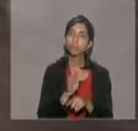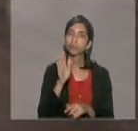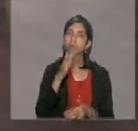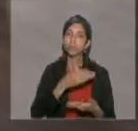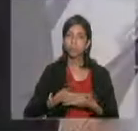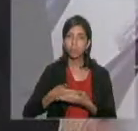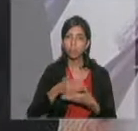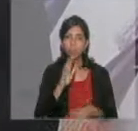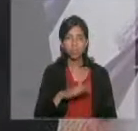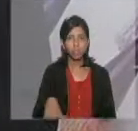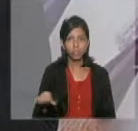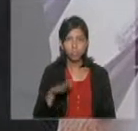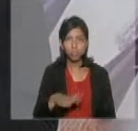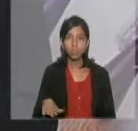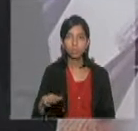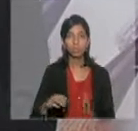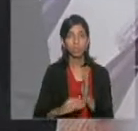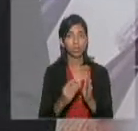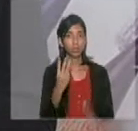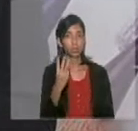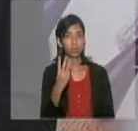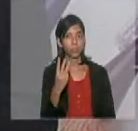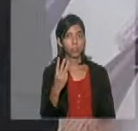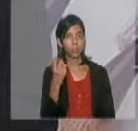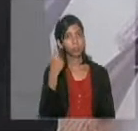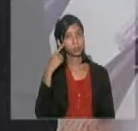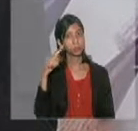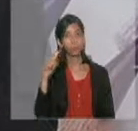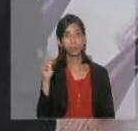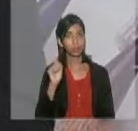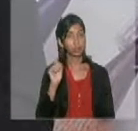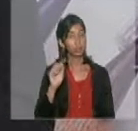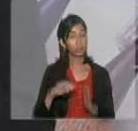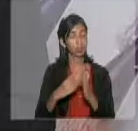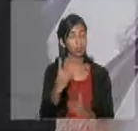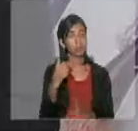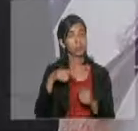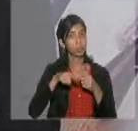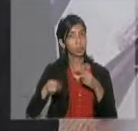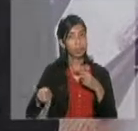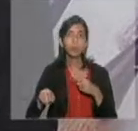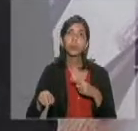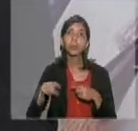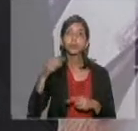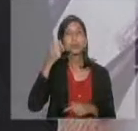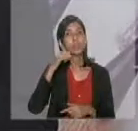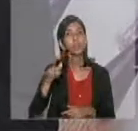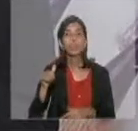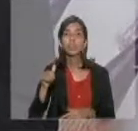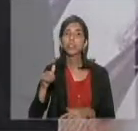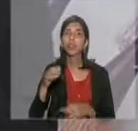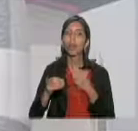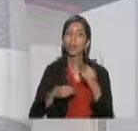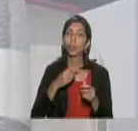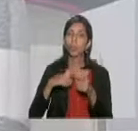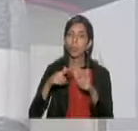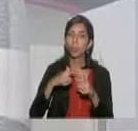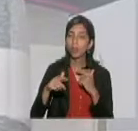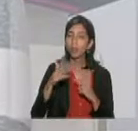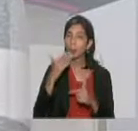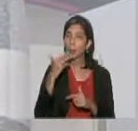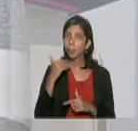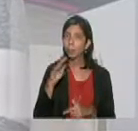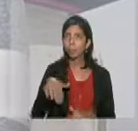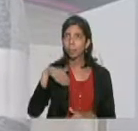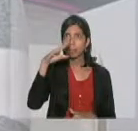da criança em pelo menos 3 vezes por dia, por semana com a família, para evitar transtorno alimentar